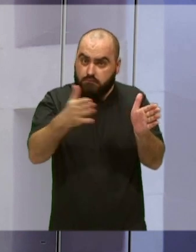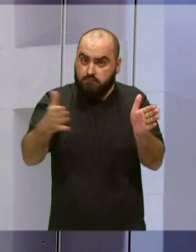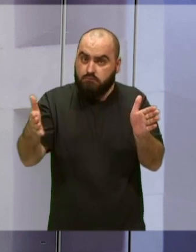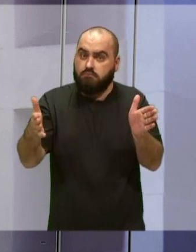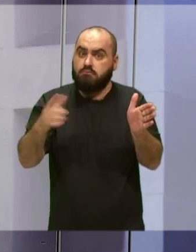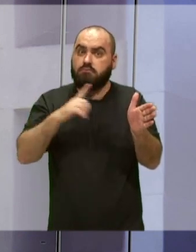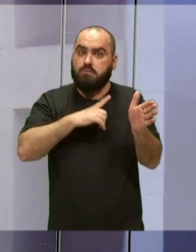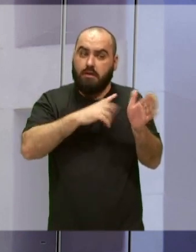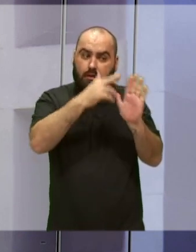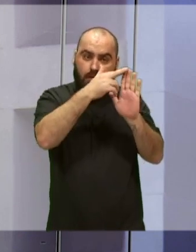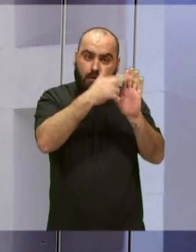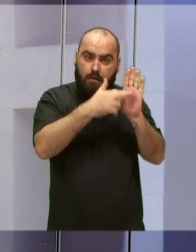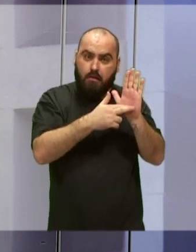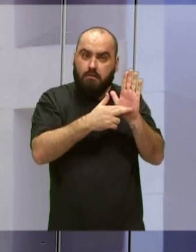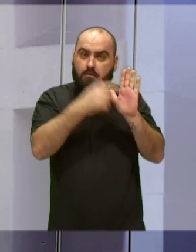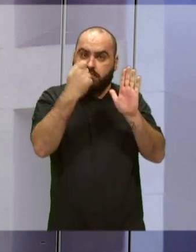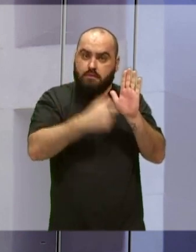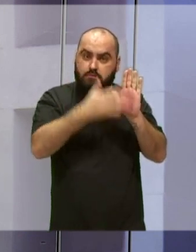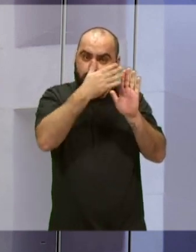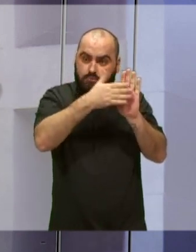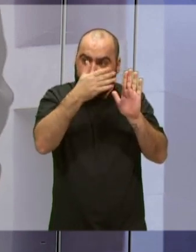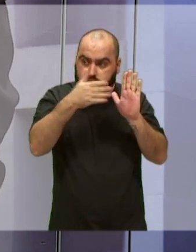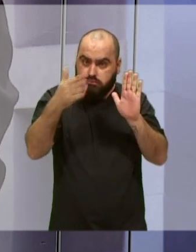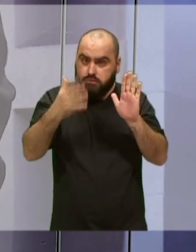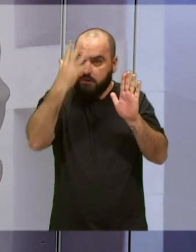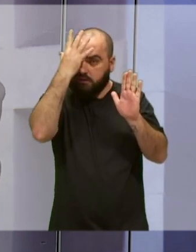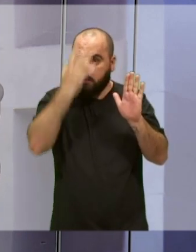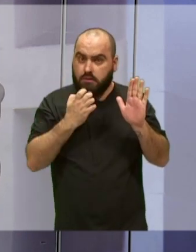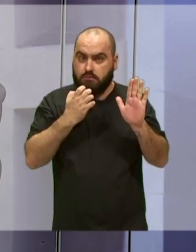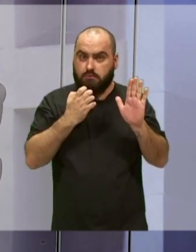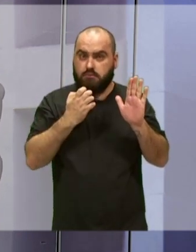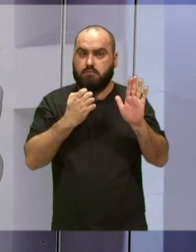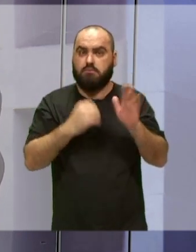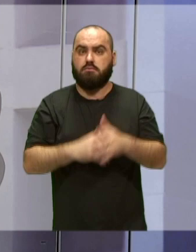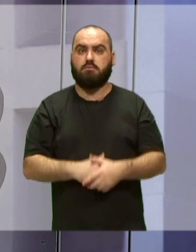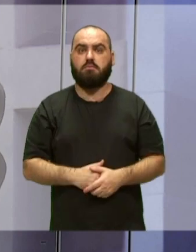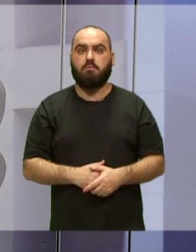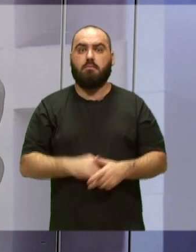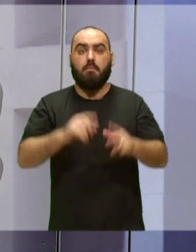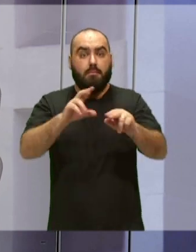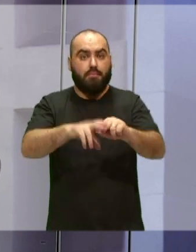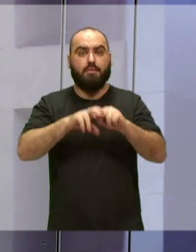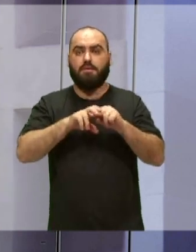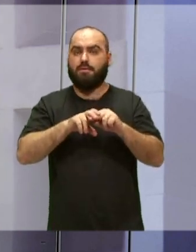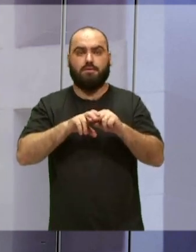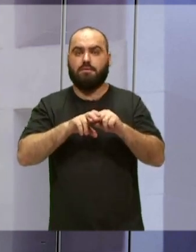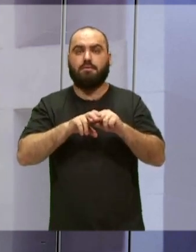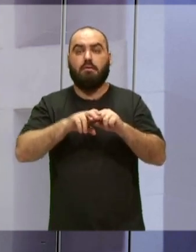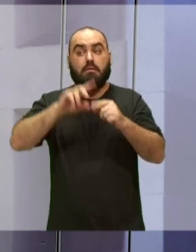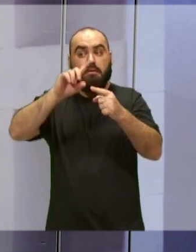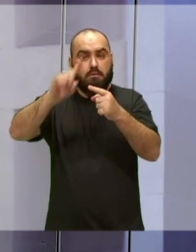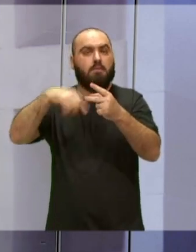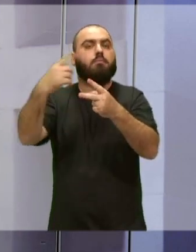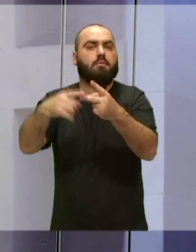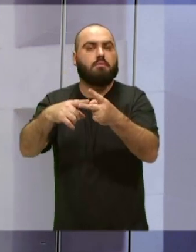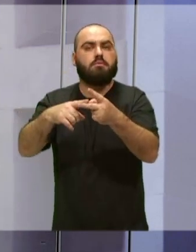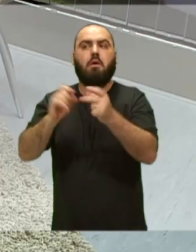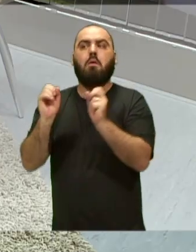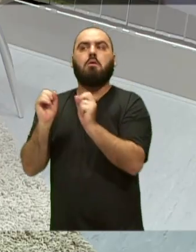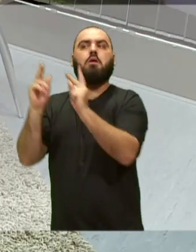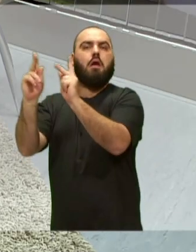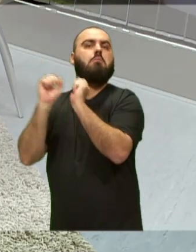trâmite muito sério a ser cumprido depois desse trâmite por exemplo a Receita Federal diz assim OK pode começar a